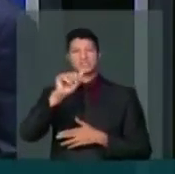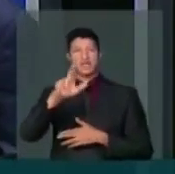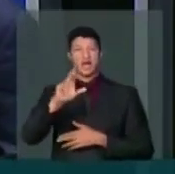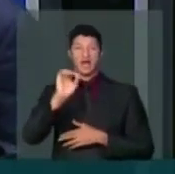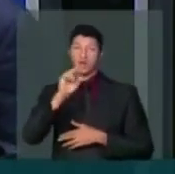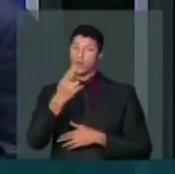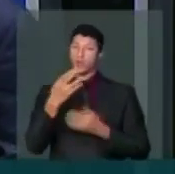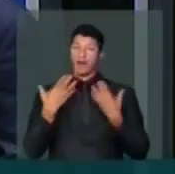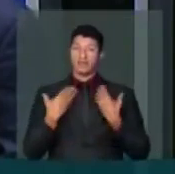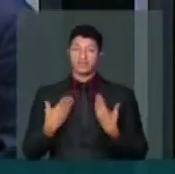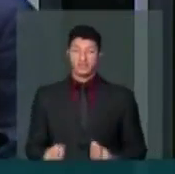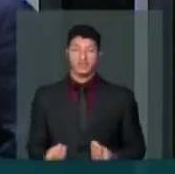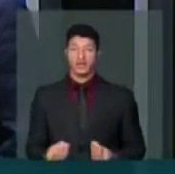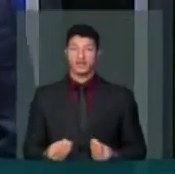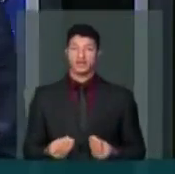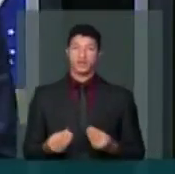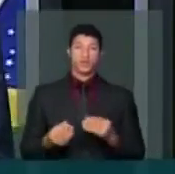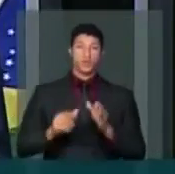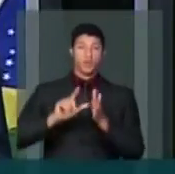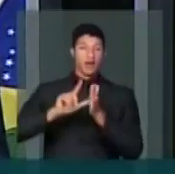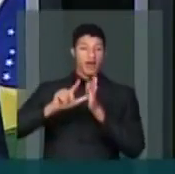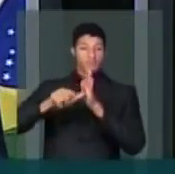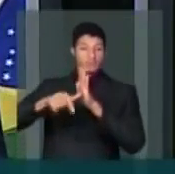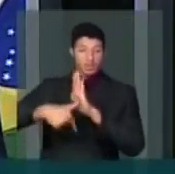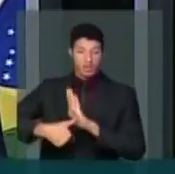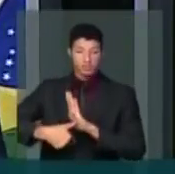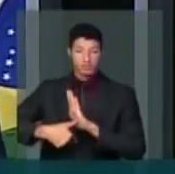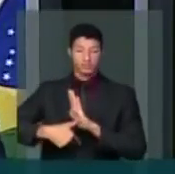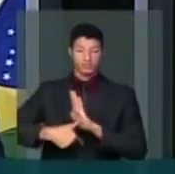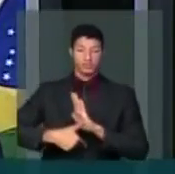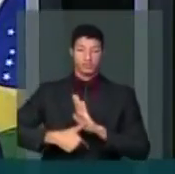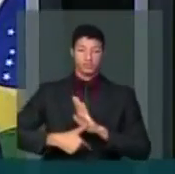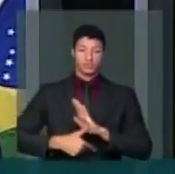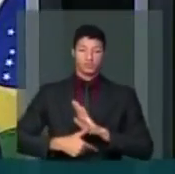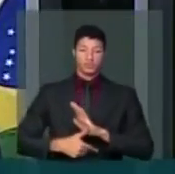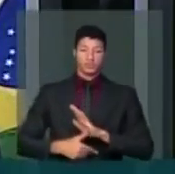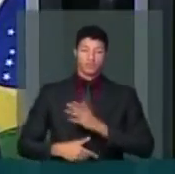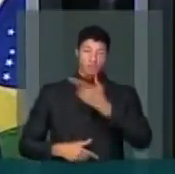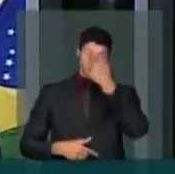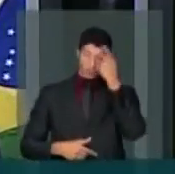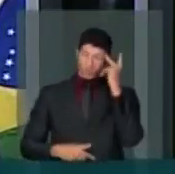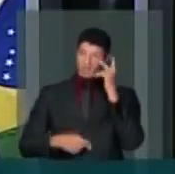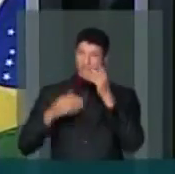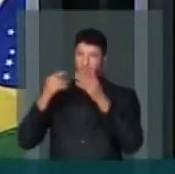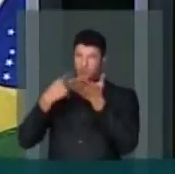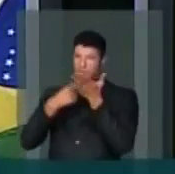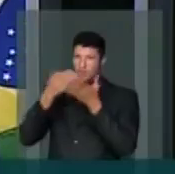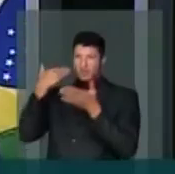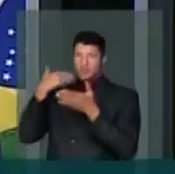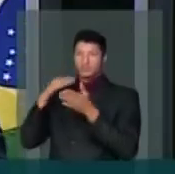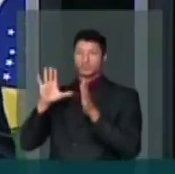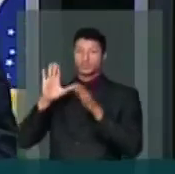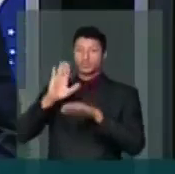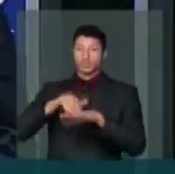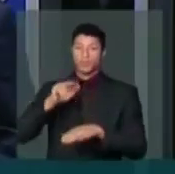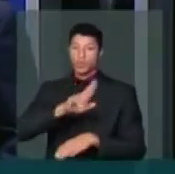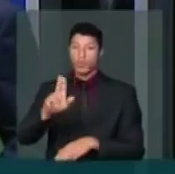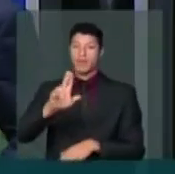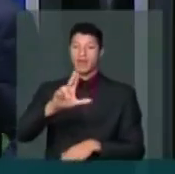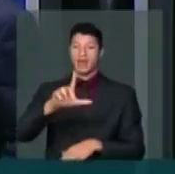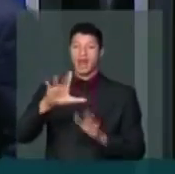aceitar um retrocesso daquele que premeditadamente nos chamou de ladrão.